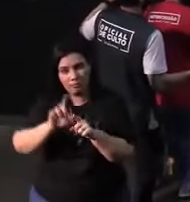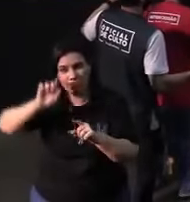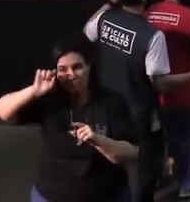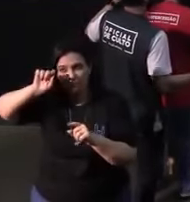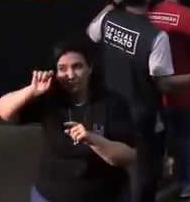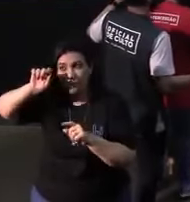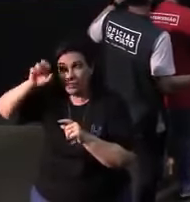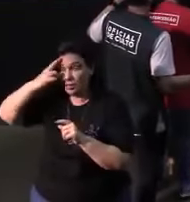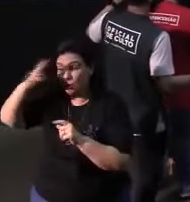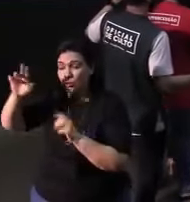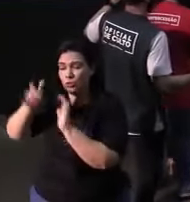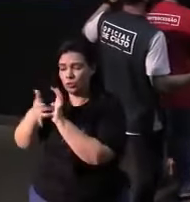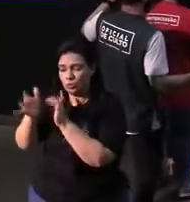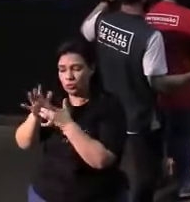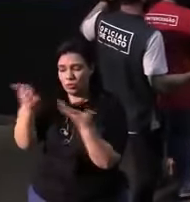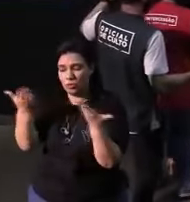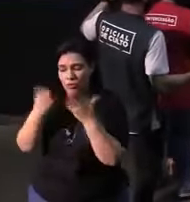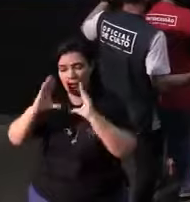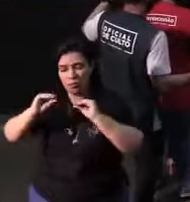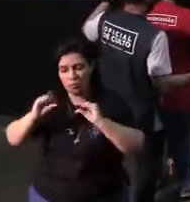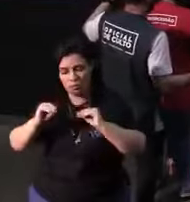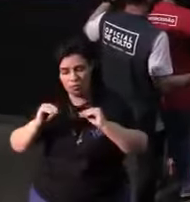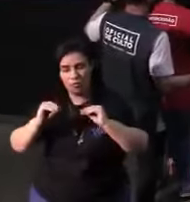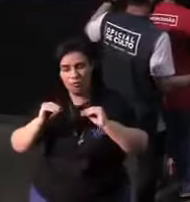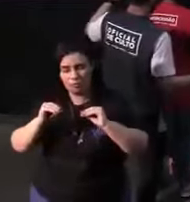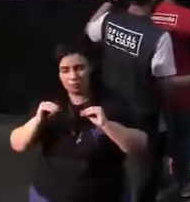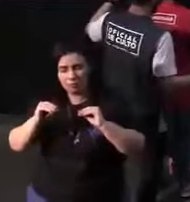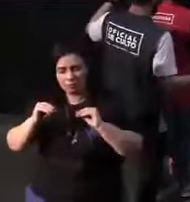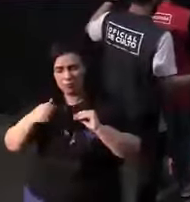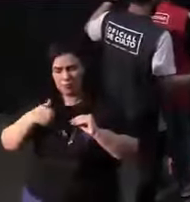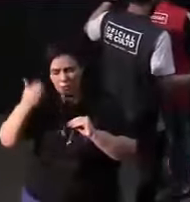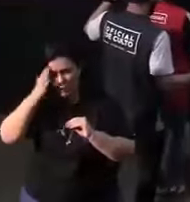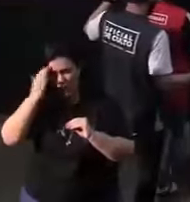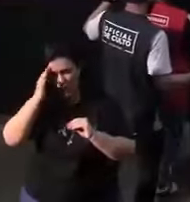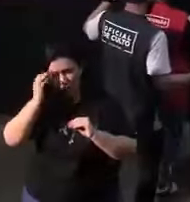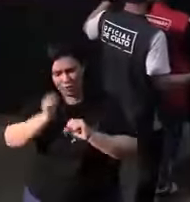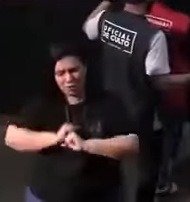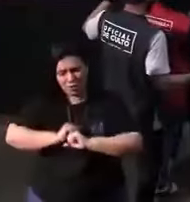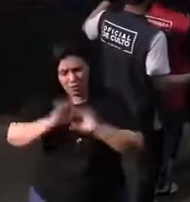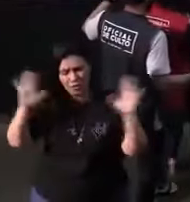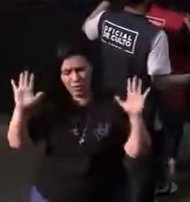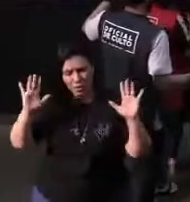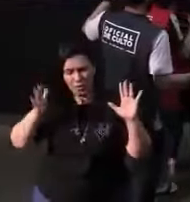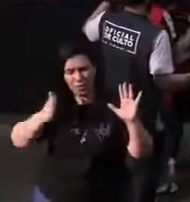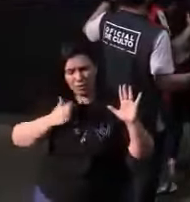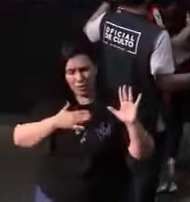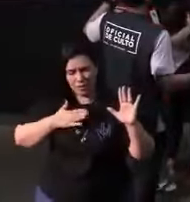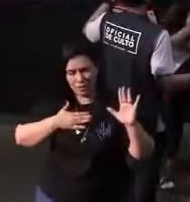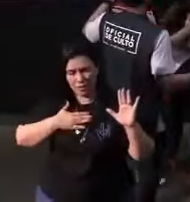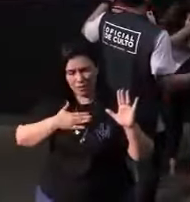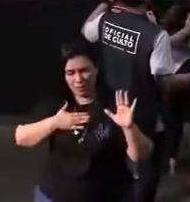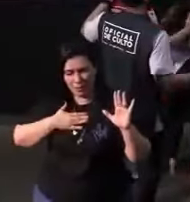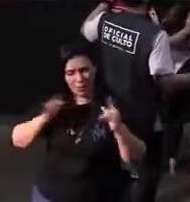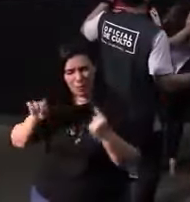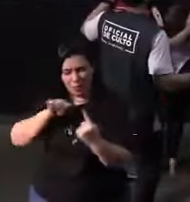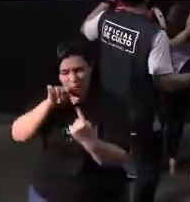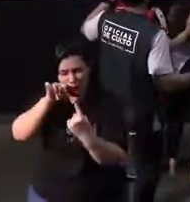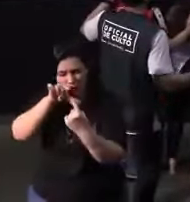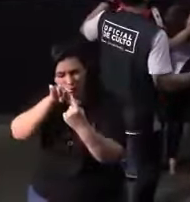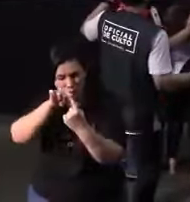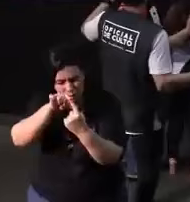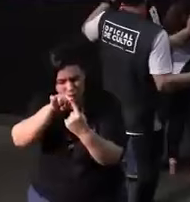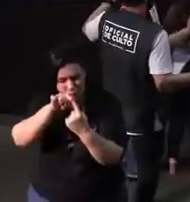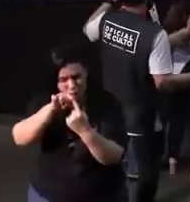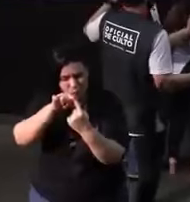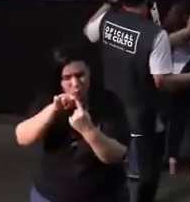Jesus, nessa noite, eu entendi que a minha caminhada só